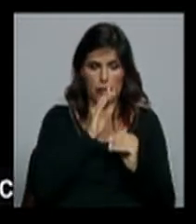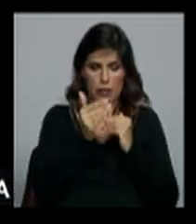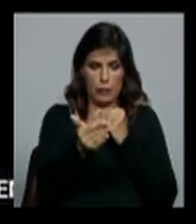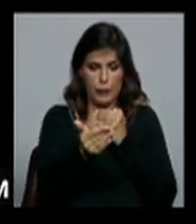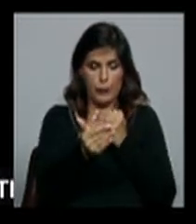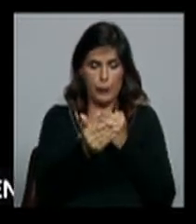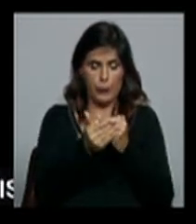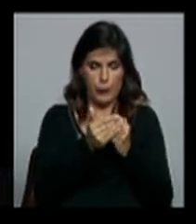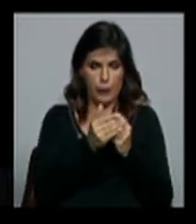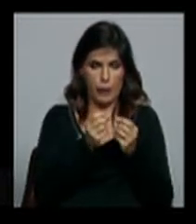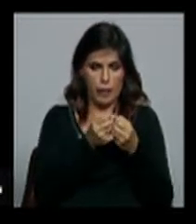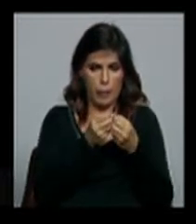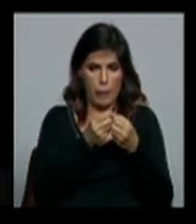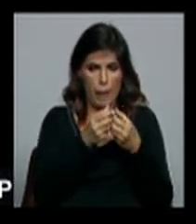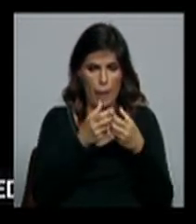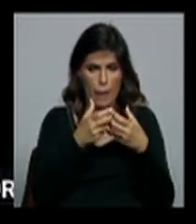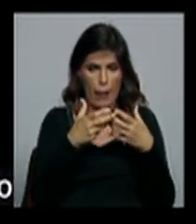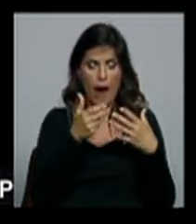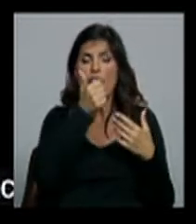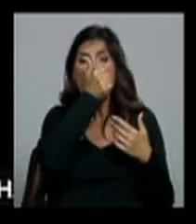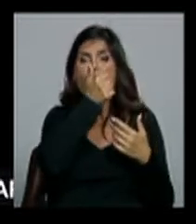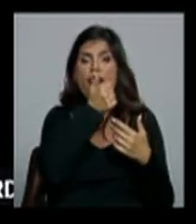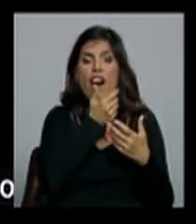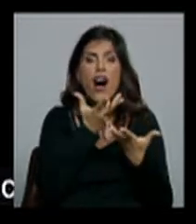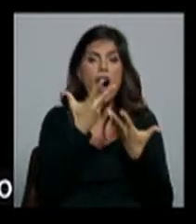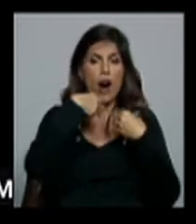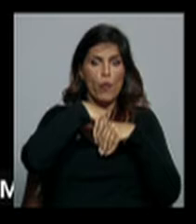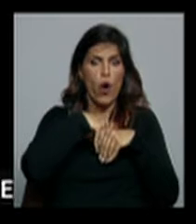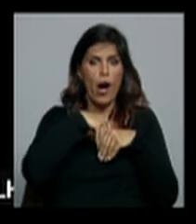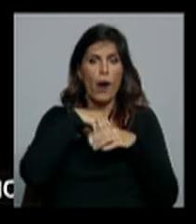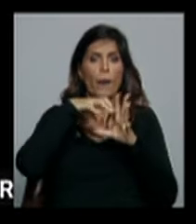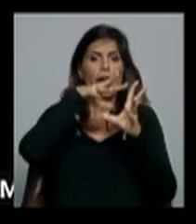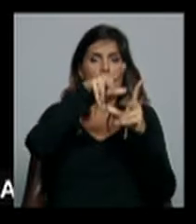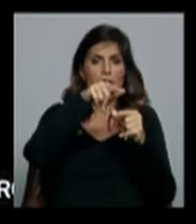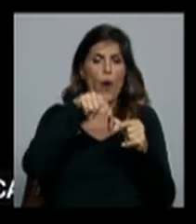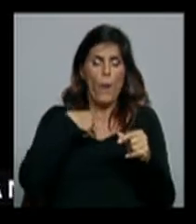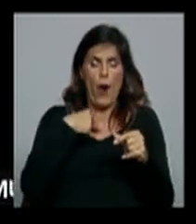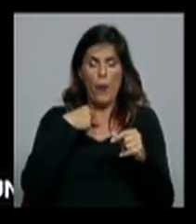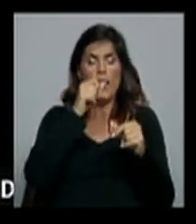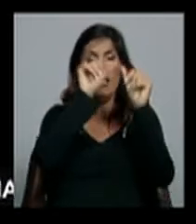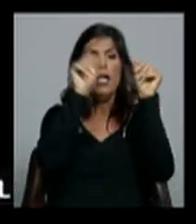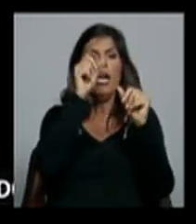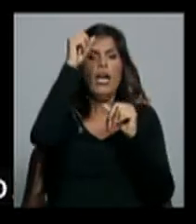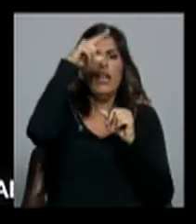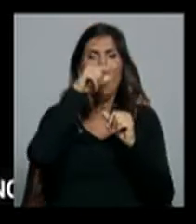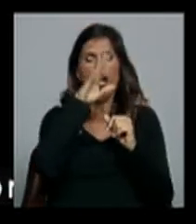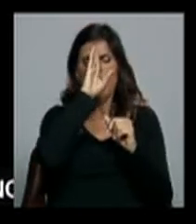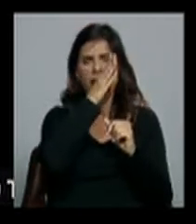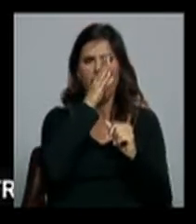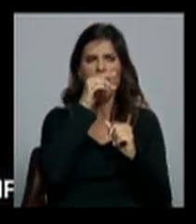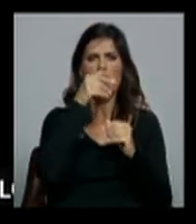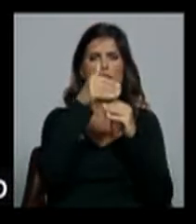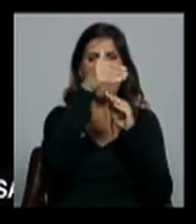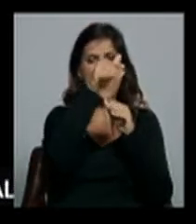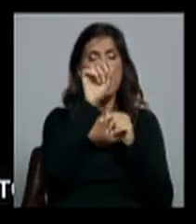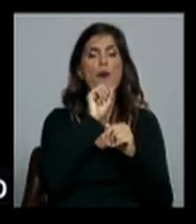vida, vai crescer, tornando-se uma gigante vermelha, vai engolir ali planetas. No nosso próprio sistema solar, sabemos que Mercúrio, Vênus, Terra,